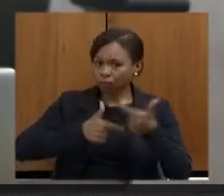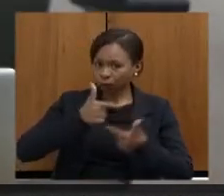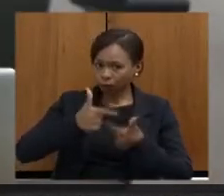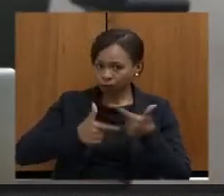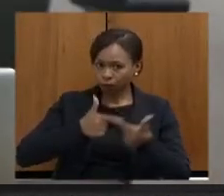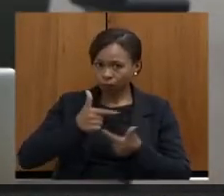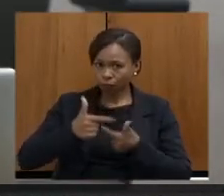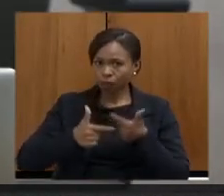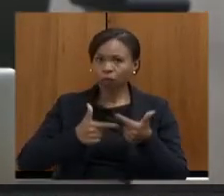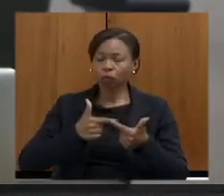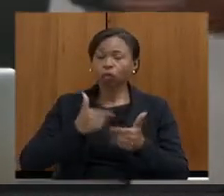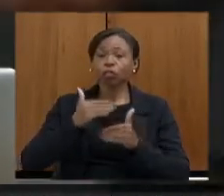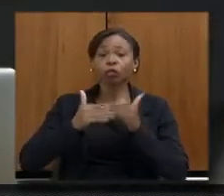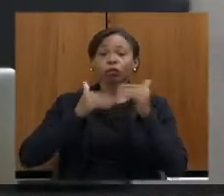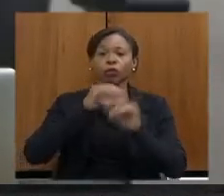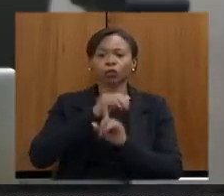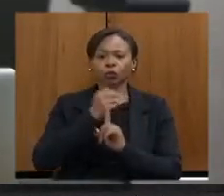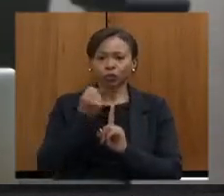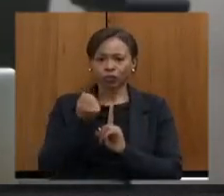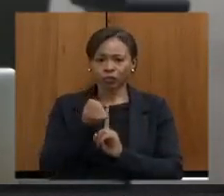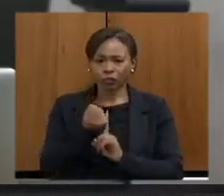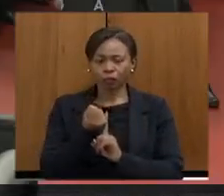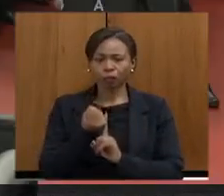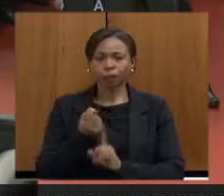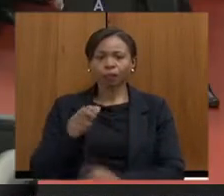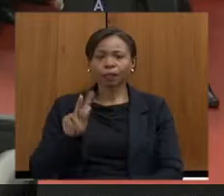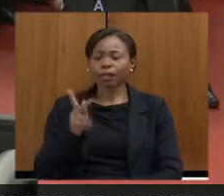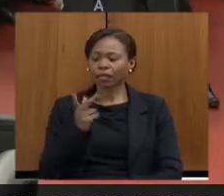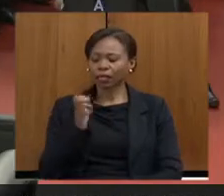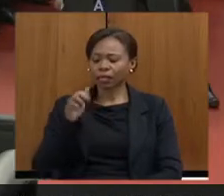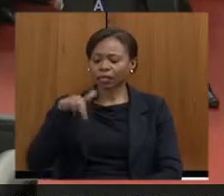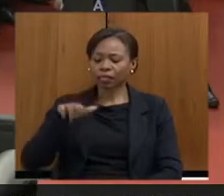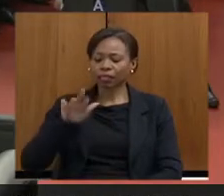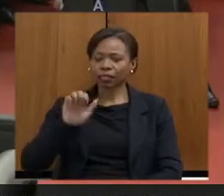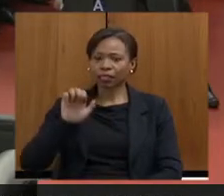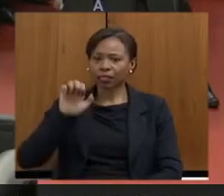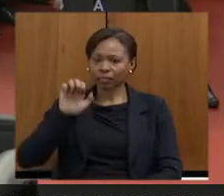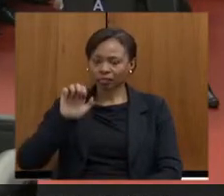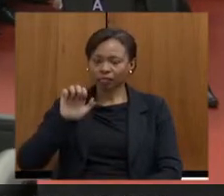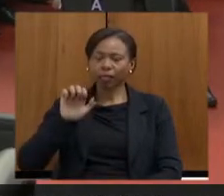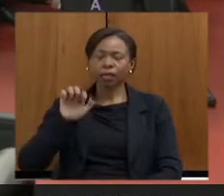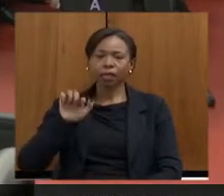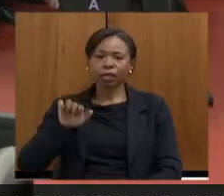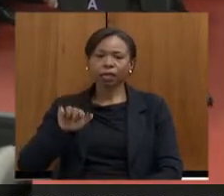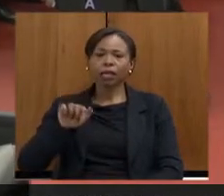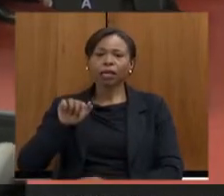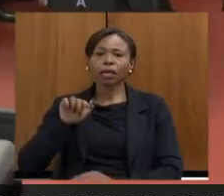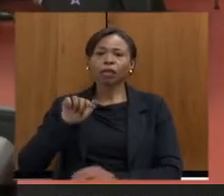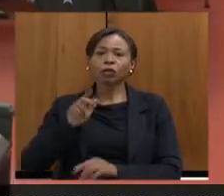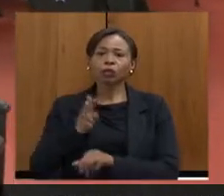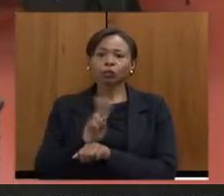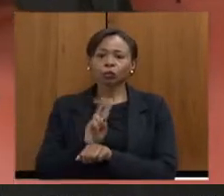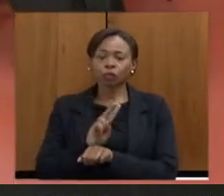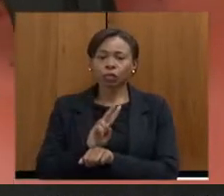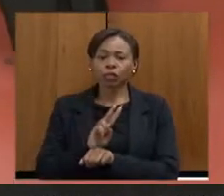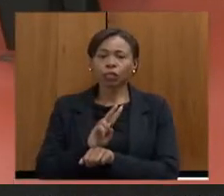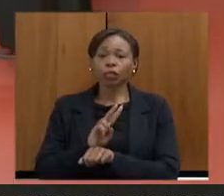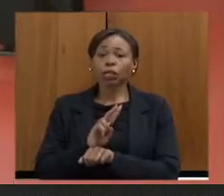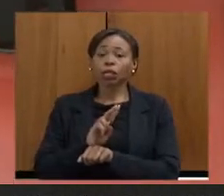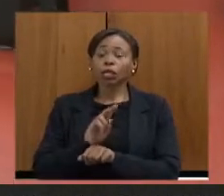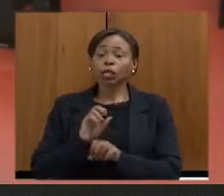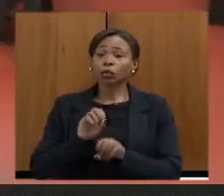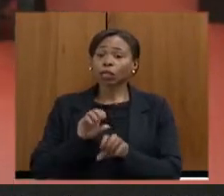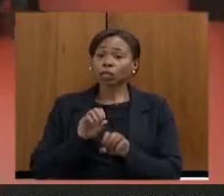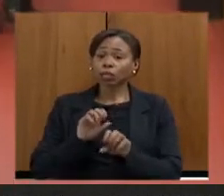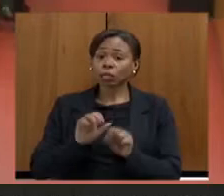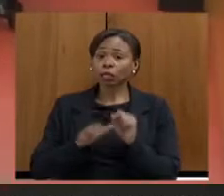Secretaria de Desenvolvimento Social. Henrique Oliveira Carvalho, superintendente de Integração e Segurança Alimentar e